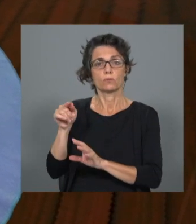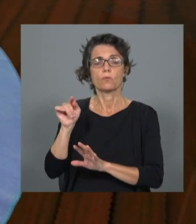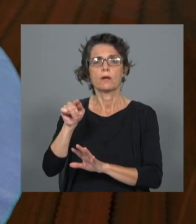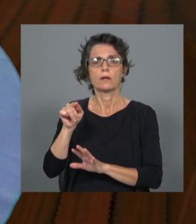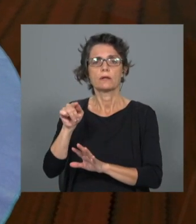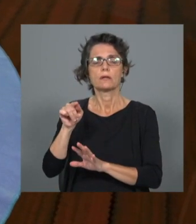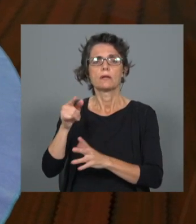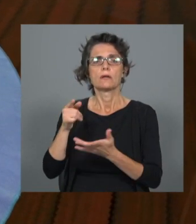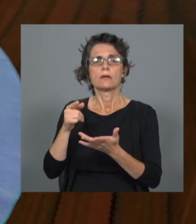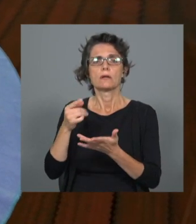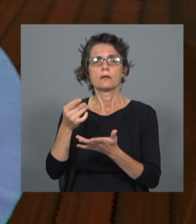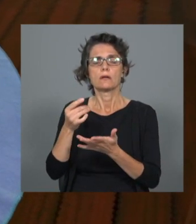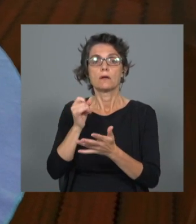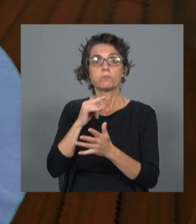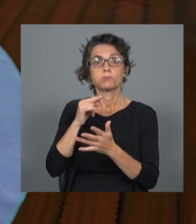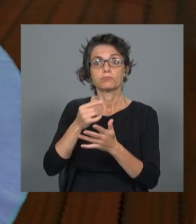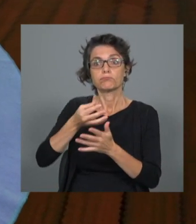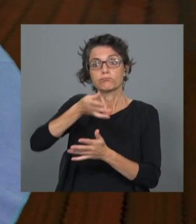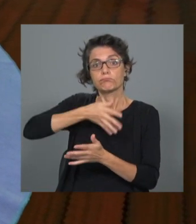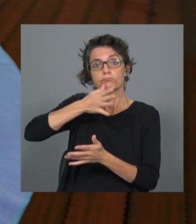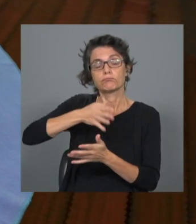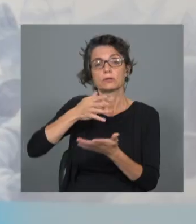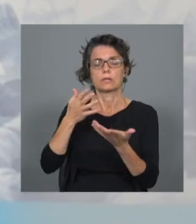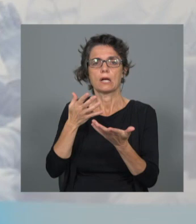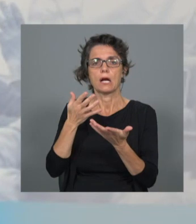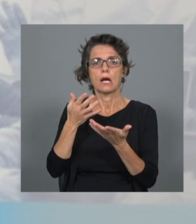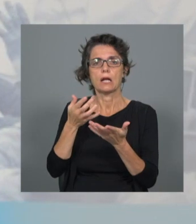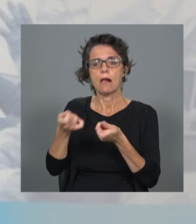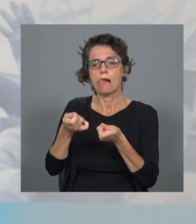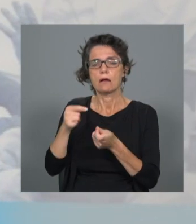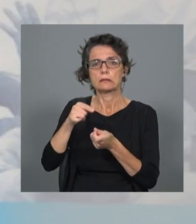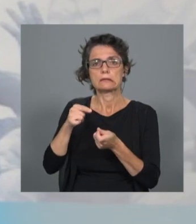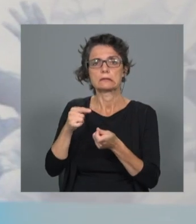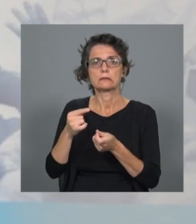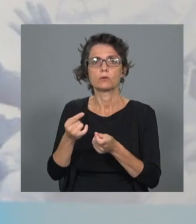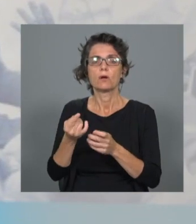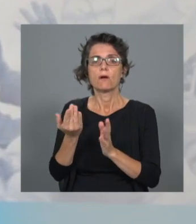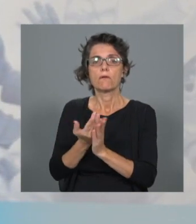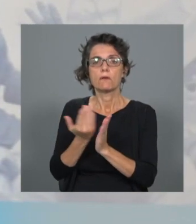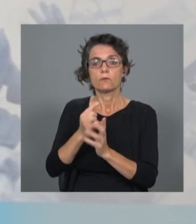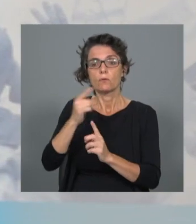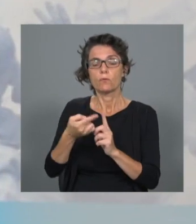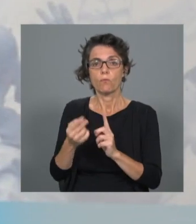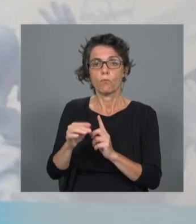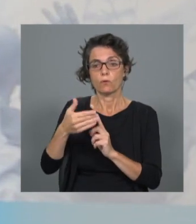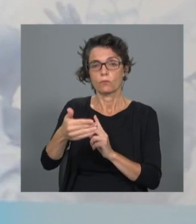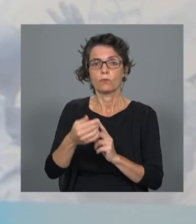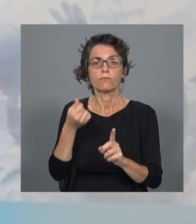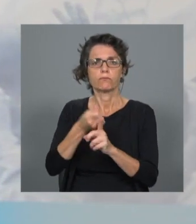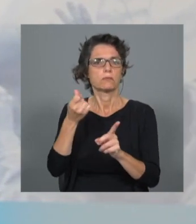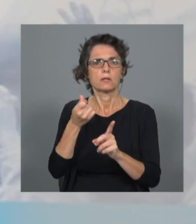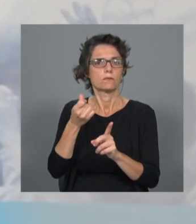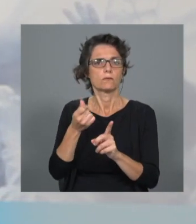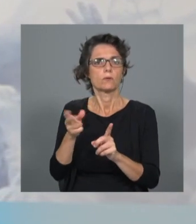regresso às aulas acontece, estamos nessa dinâmica também, o desafio para os cristãos, para